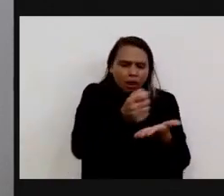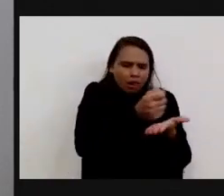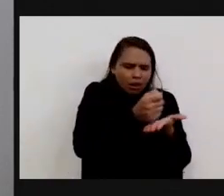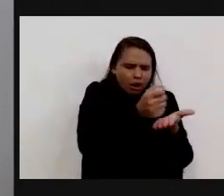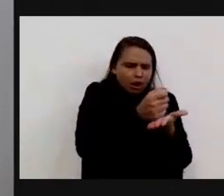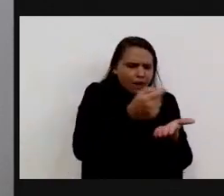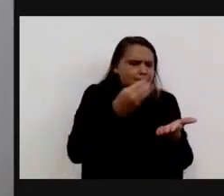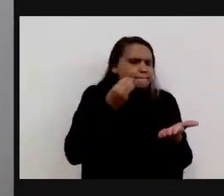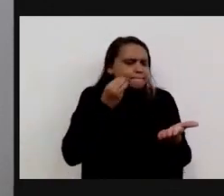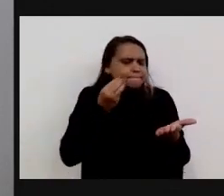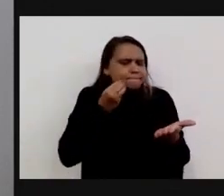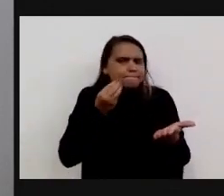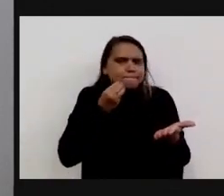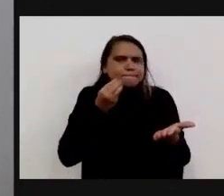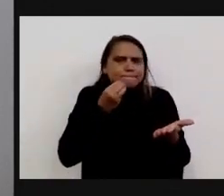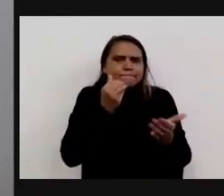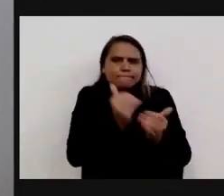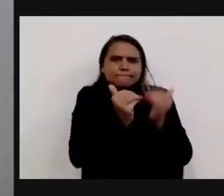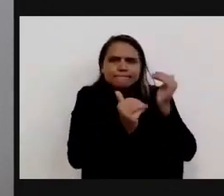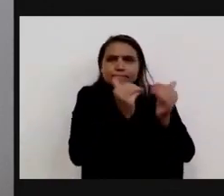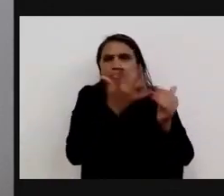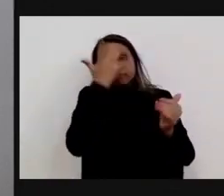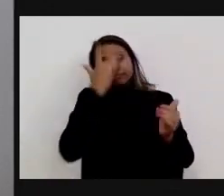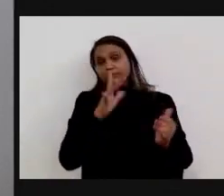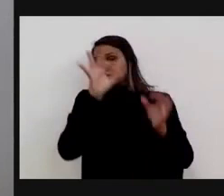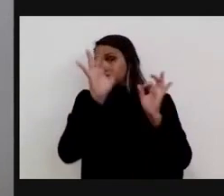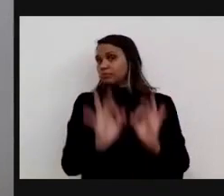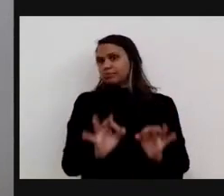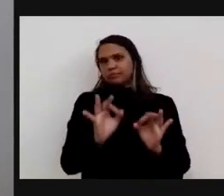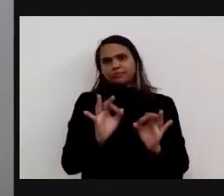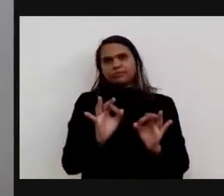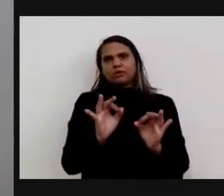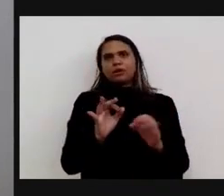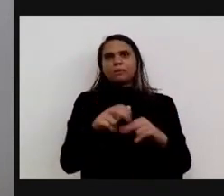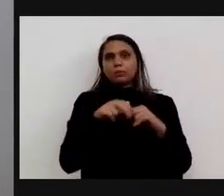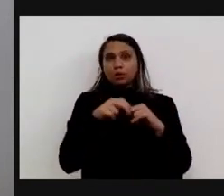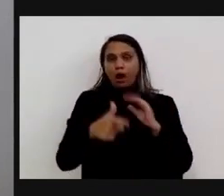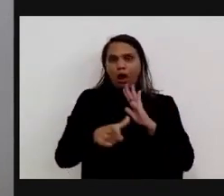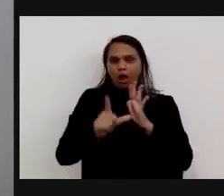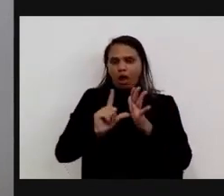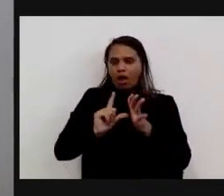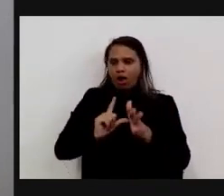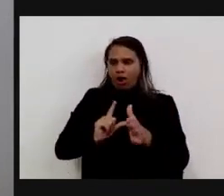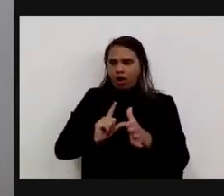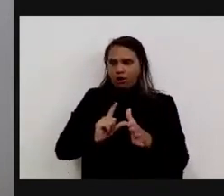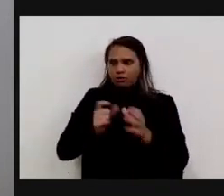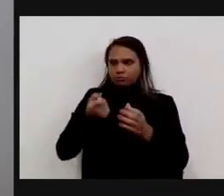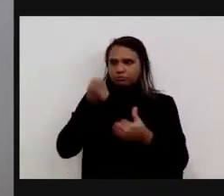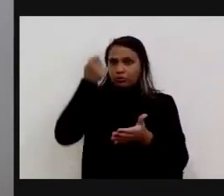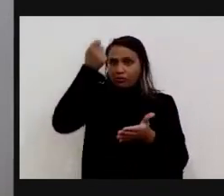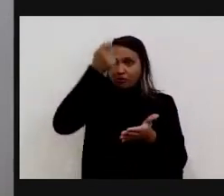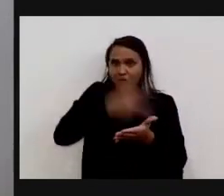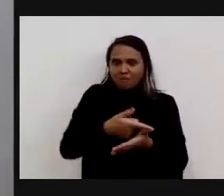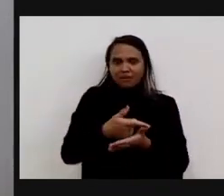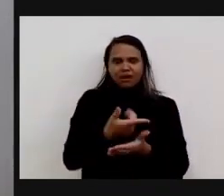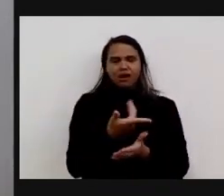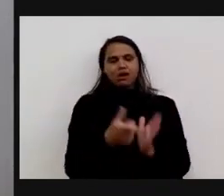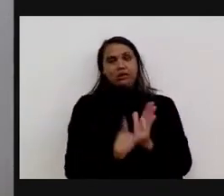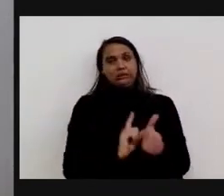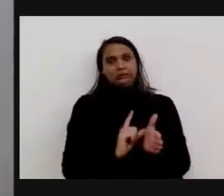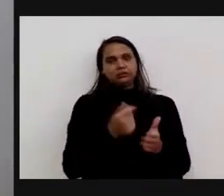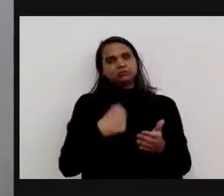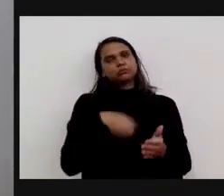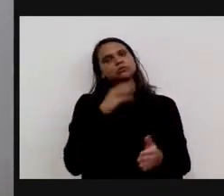não testa um medicamento você fala eu tô testando não sei se vai funcionar mas antes de comprar em massa distribuir para a população eu testo